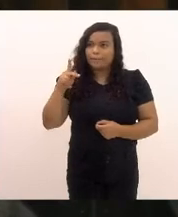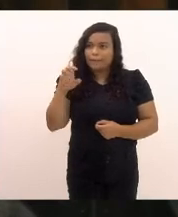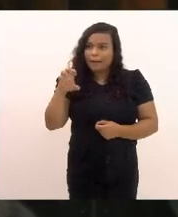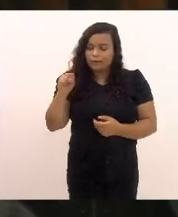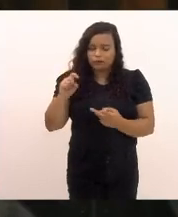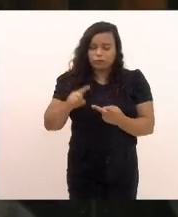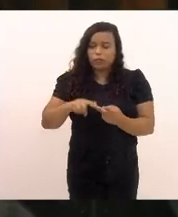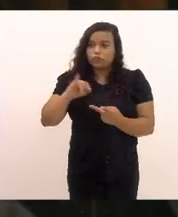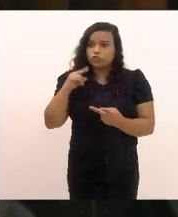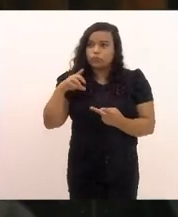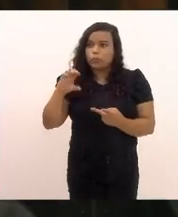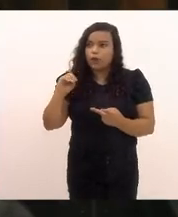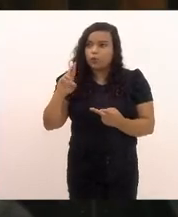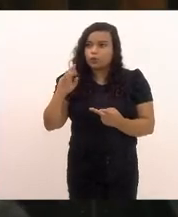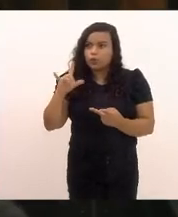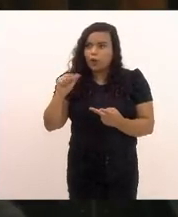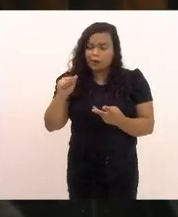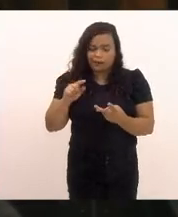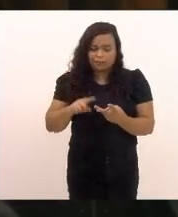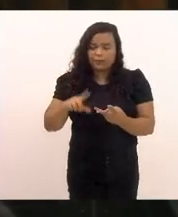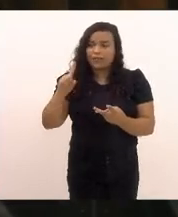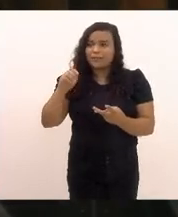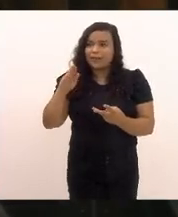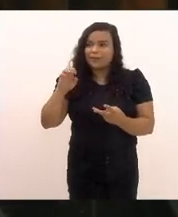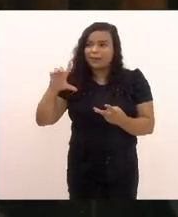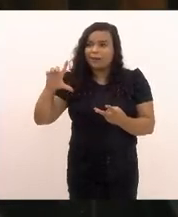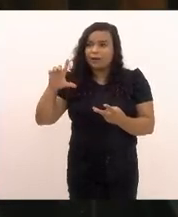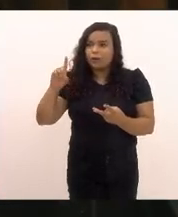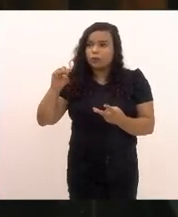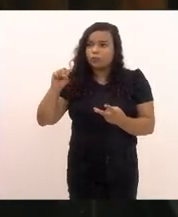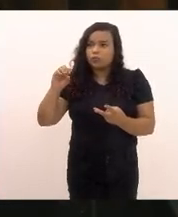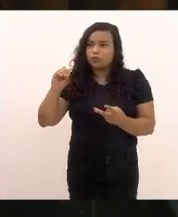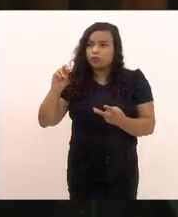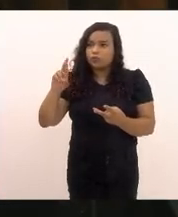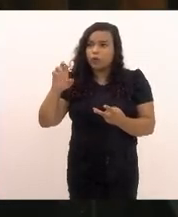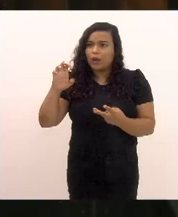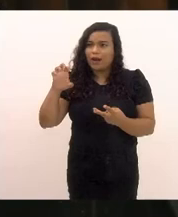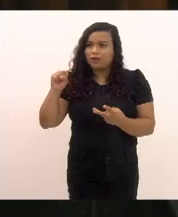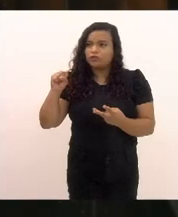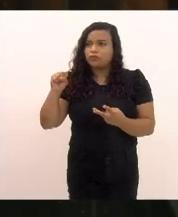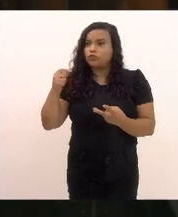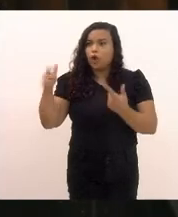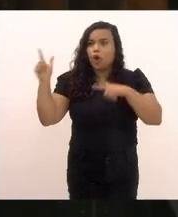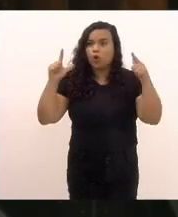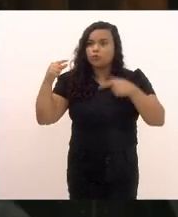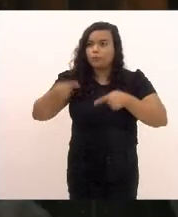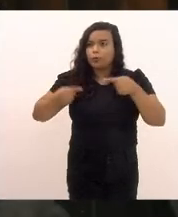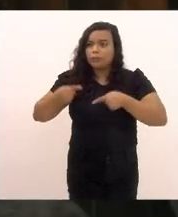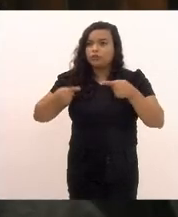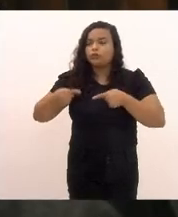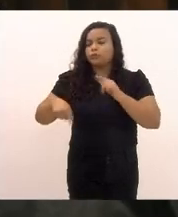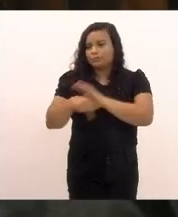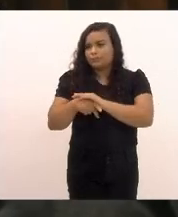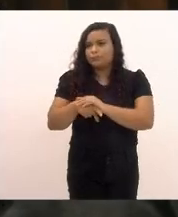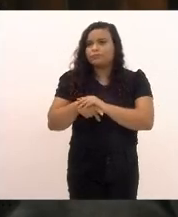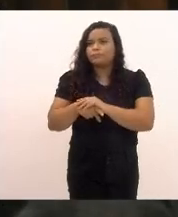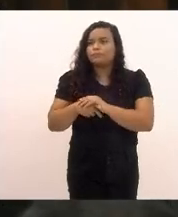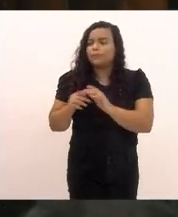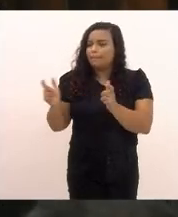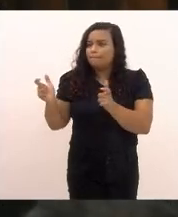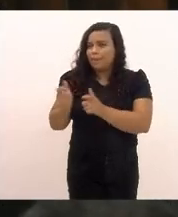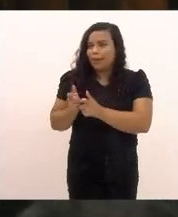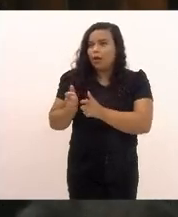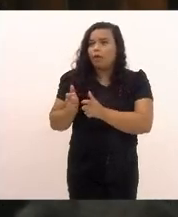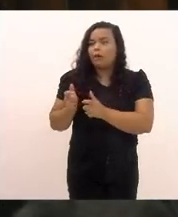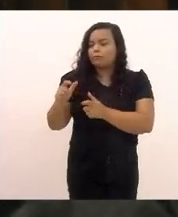por Daniel Sorães e por tantos outros políticos minoritários, mas poderosos, que não